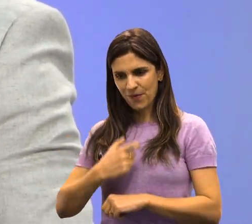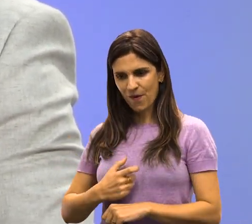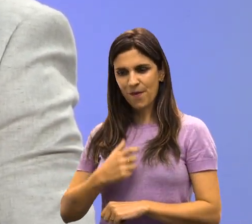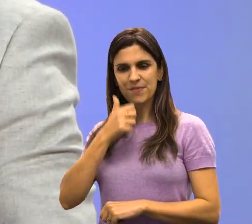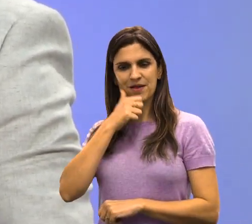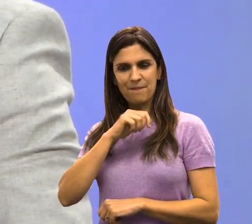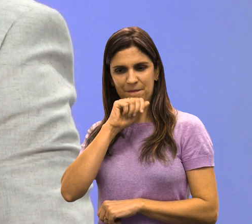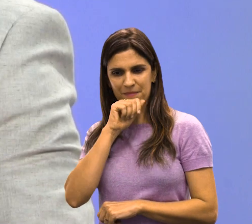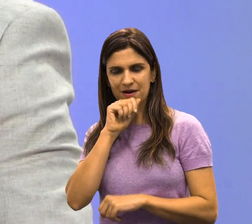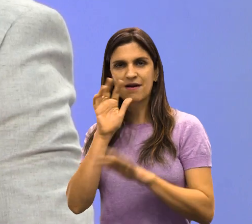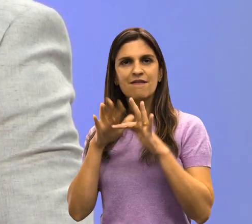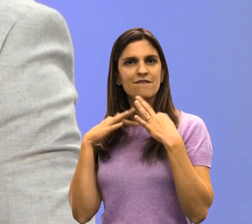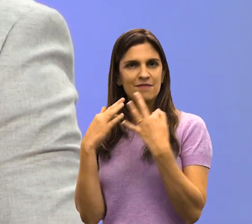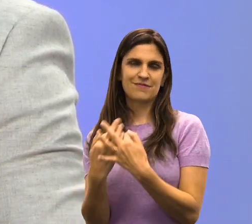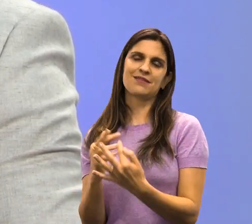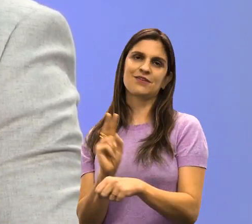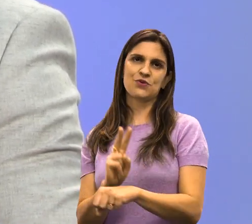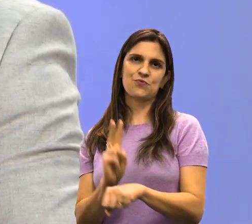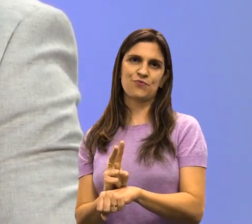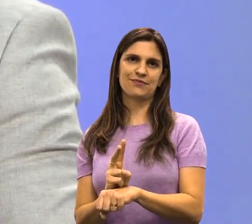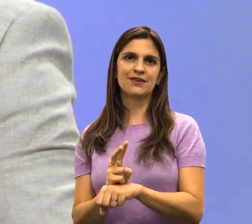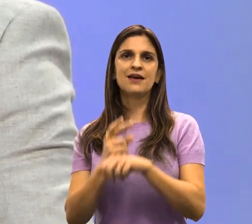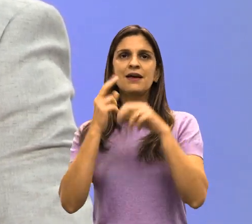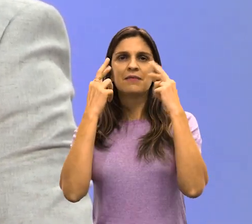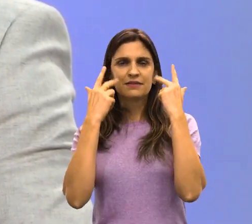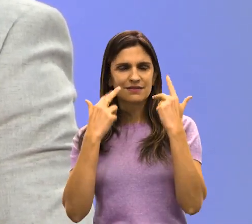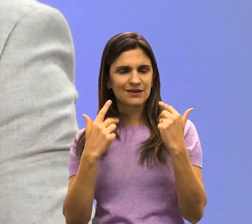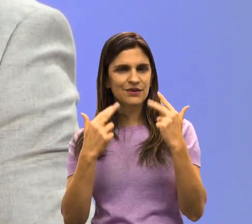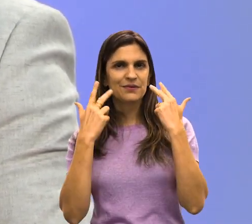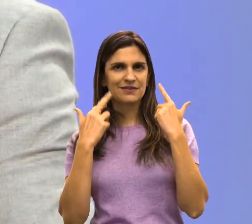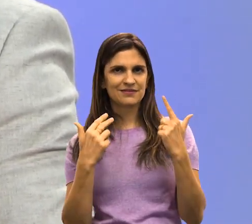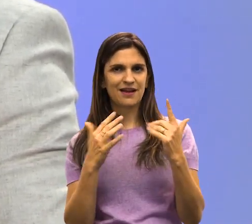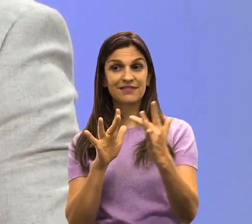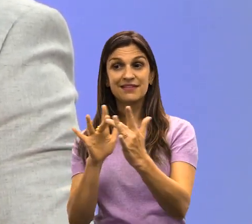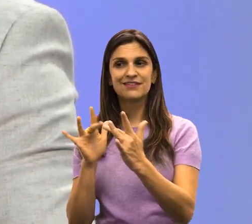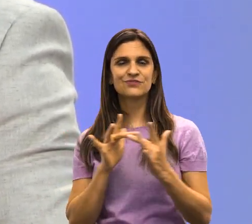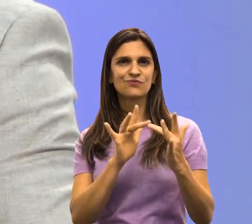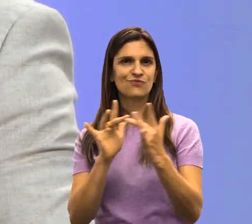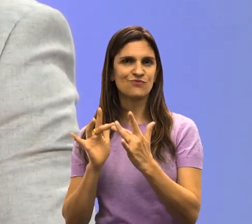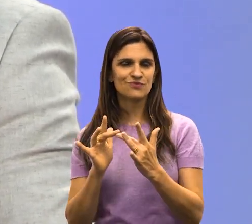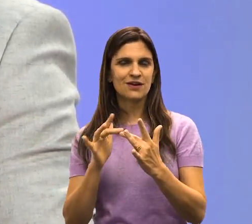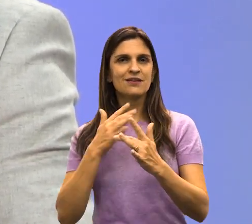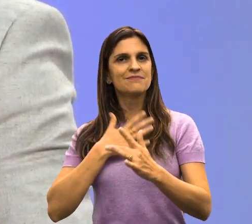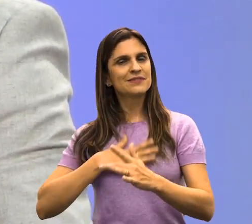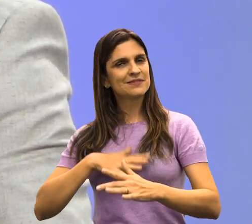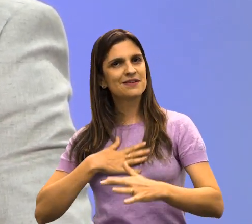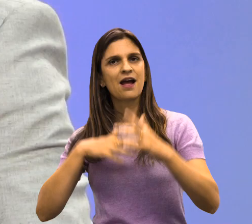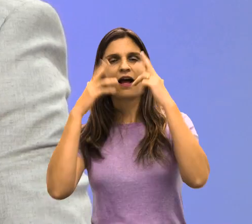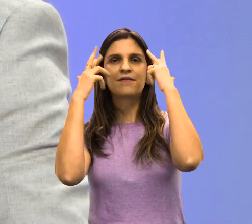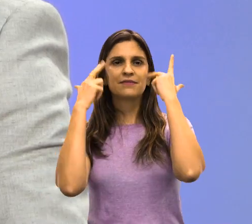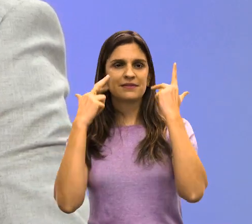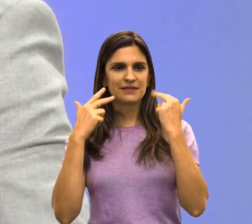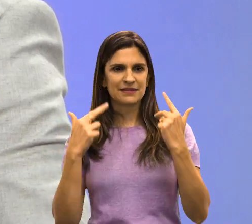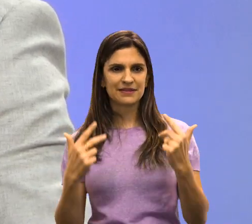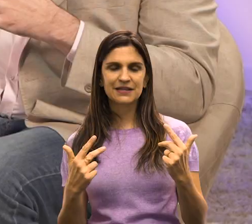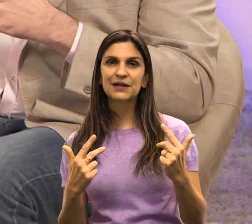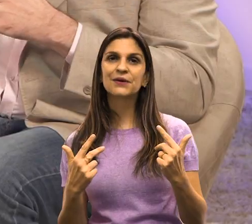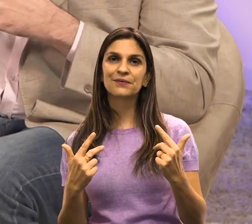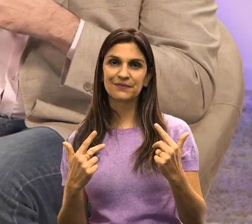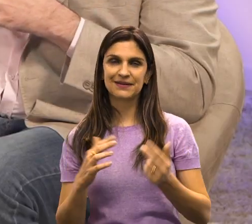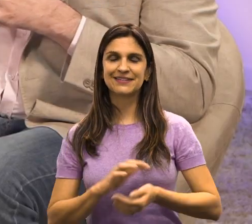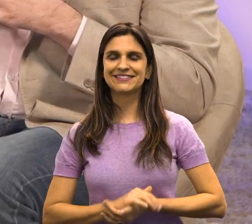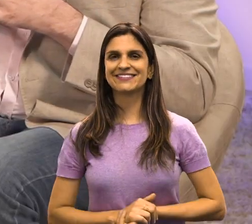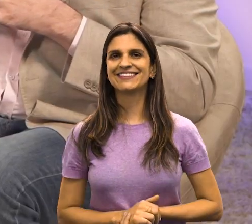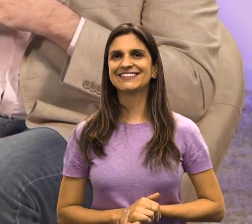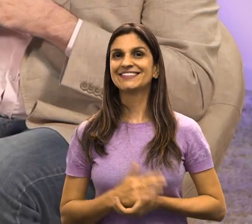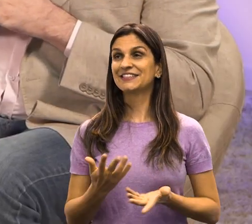né, de que tudo ficará mais tranquilo. E dentro dessa conversa, eu não sei se vai entrar na questão da jornada especial.